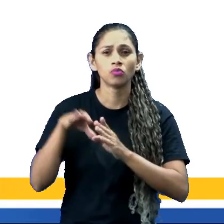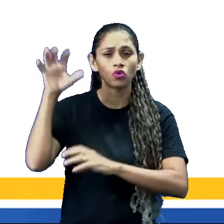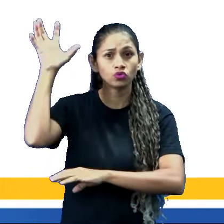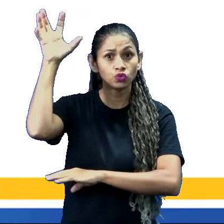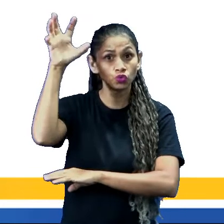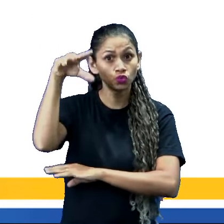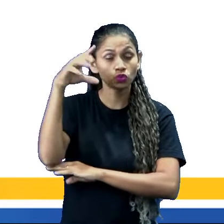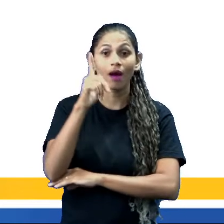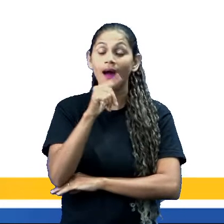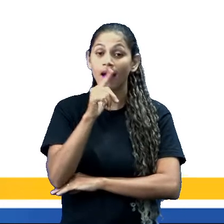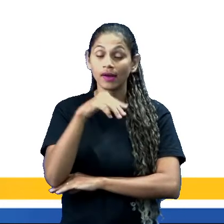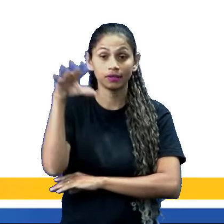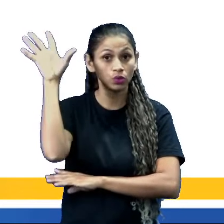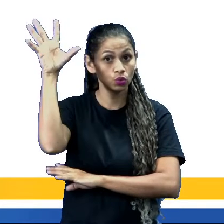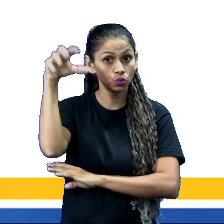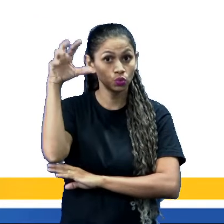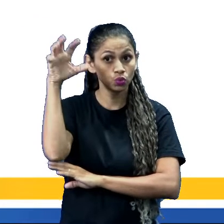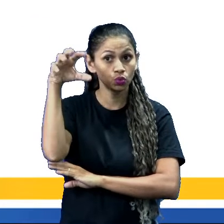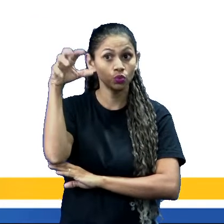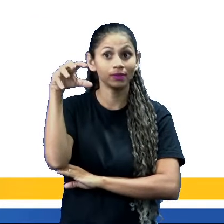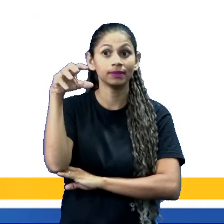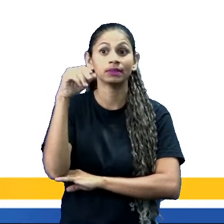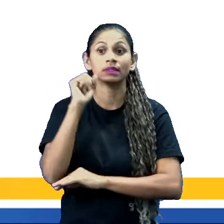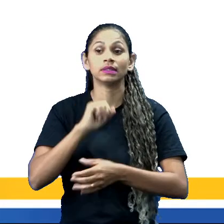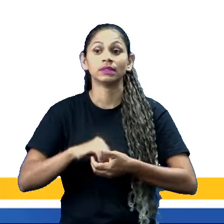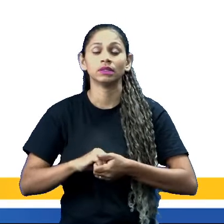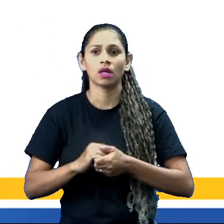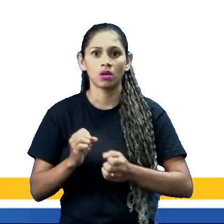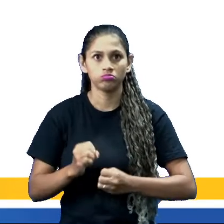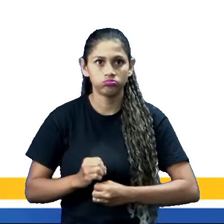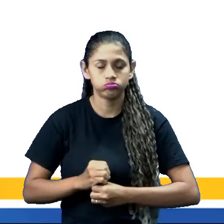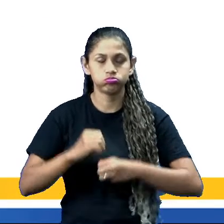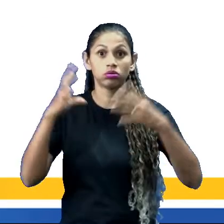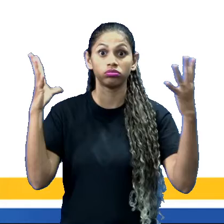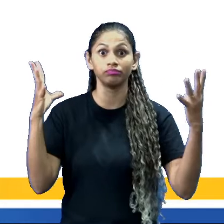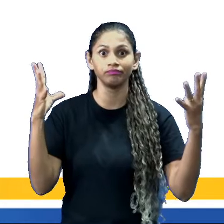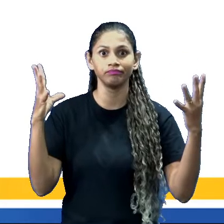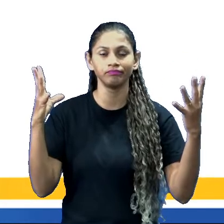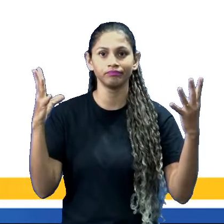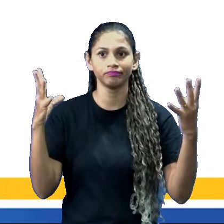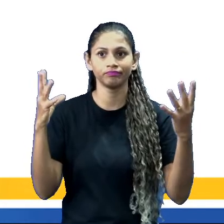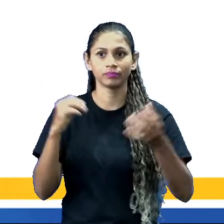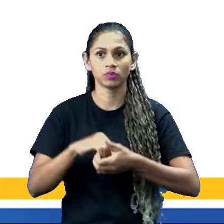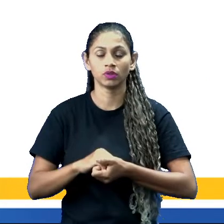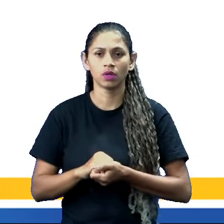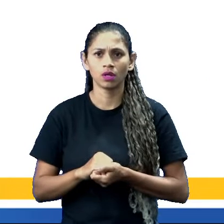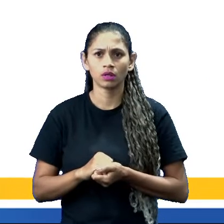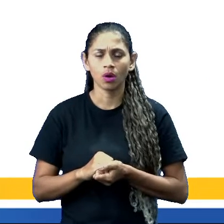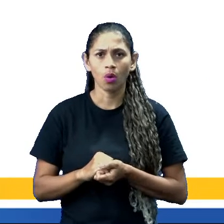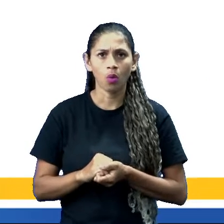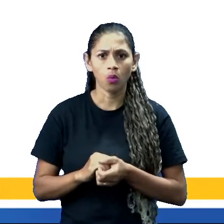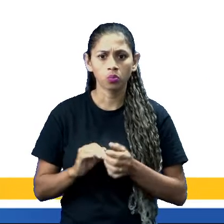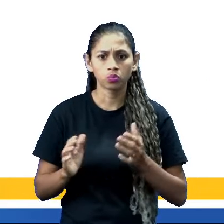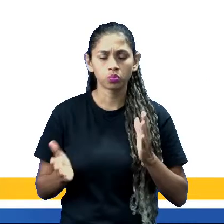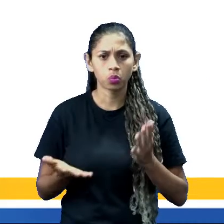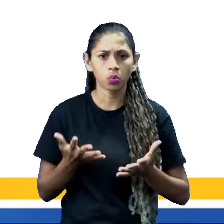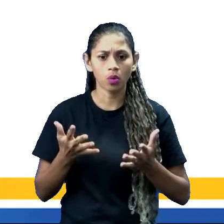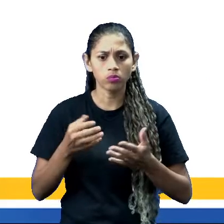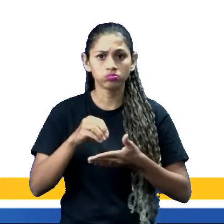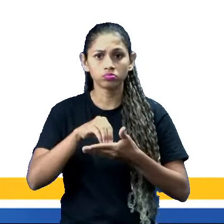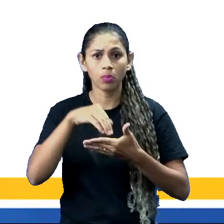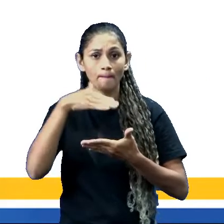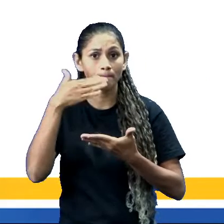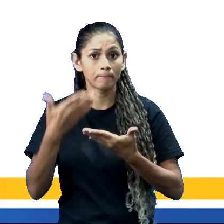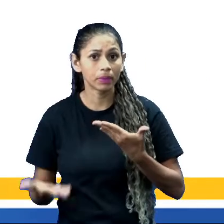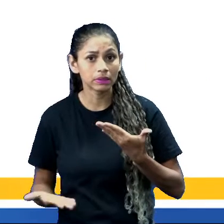de emergência, né? Então às vezes ali a explosão foi um pouco maior, né? Ou então você acabou derrubando ali, né, um produto químico no